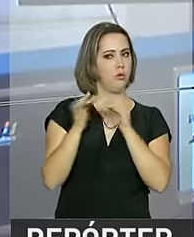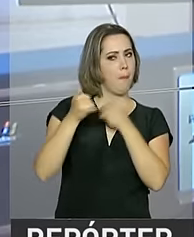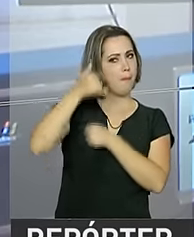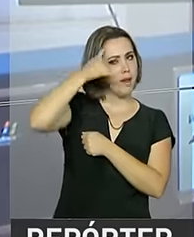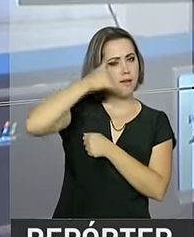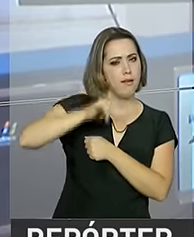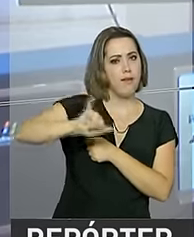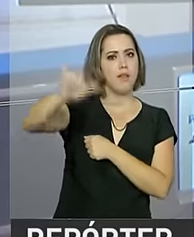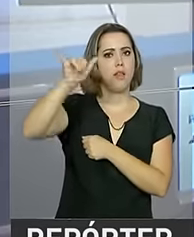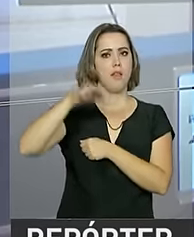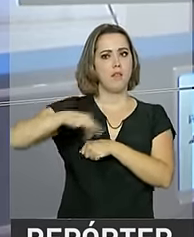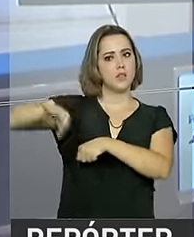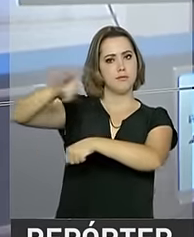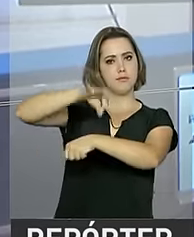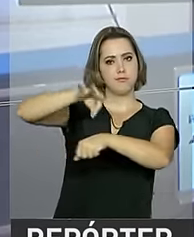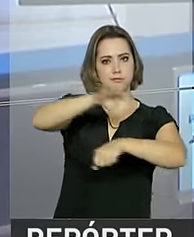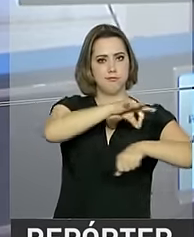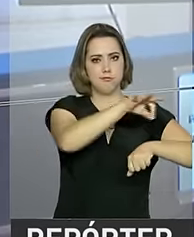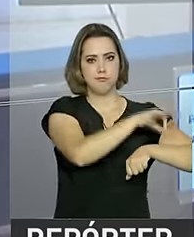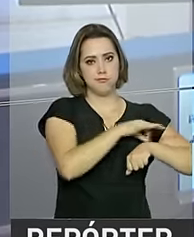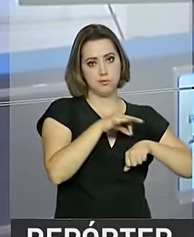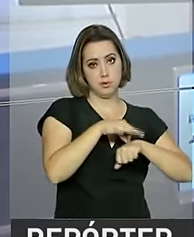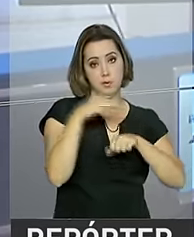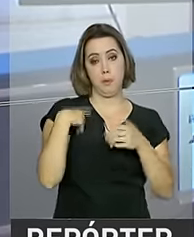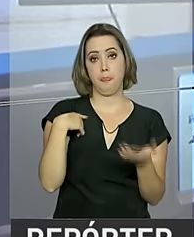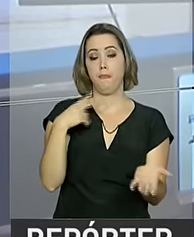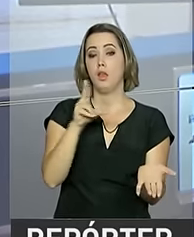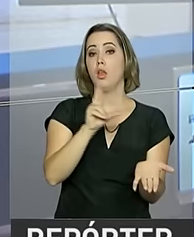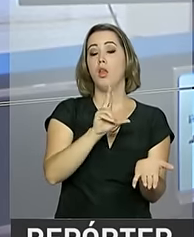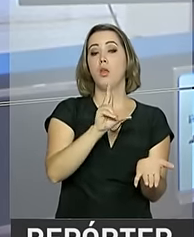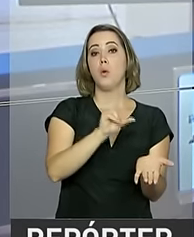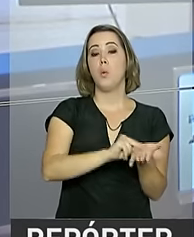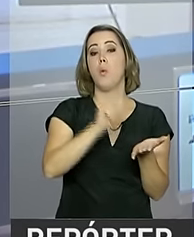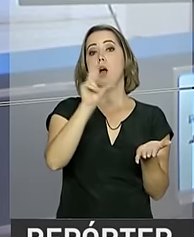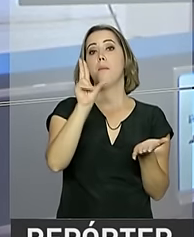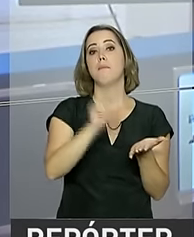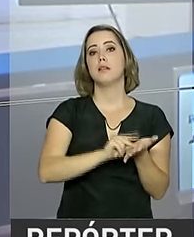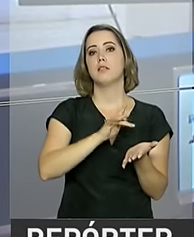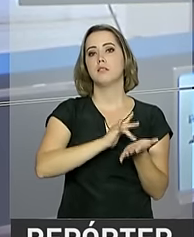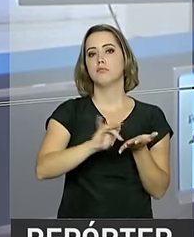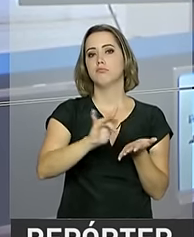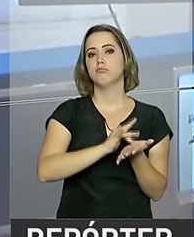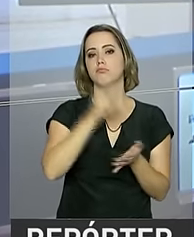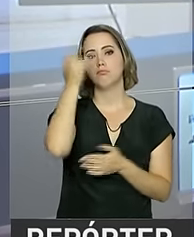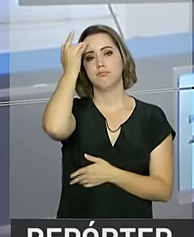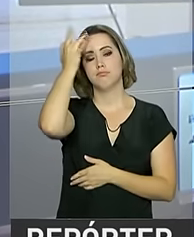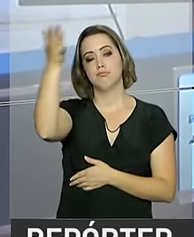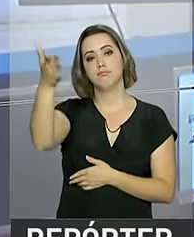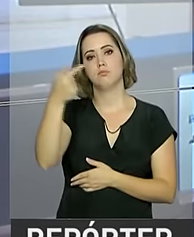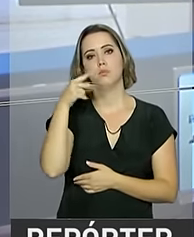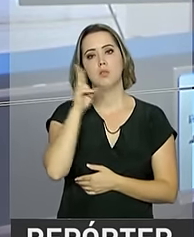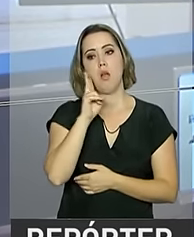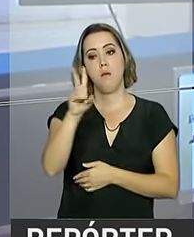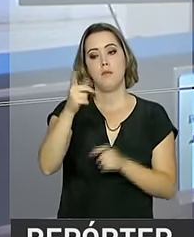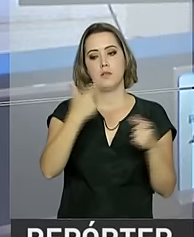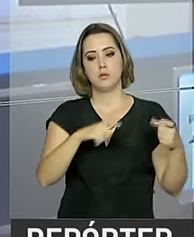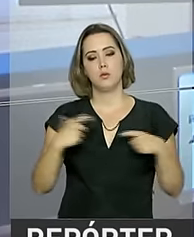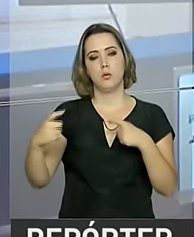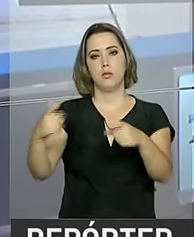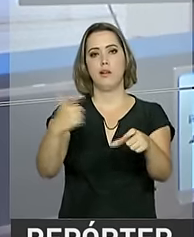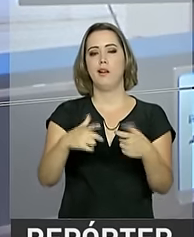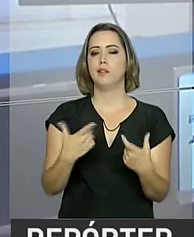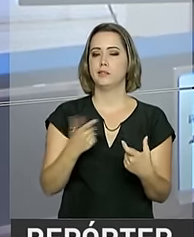egipt um aplicativo Vai facilitar o trabalho de prefeituras no registro de focos do mosquito as informações que antes eram